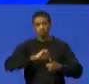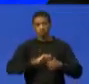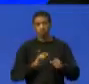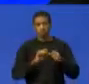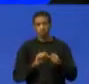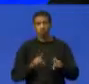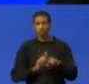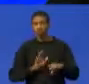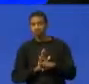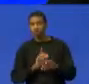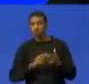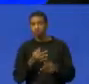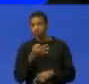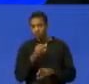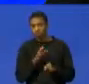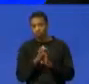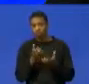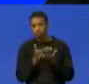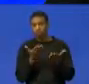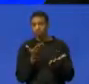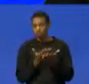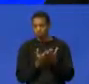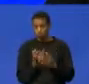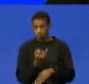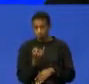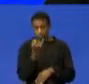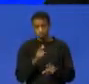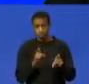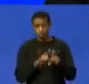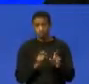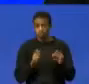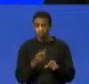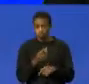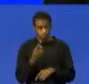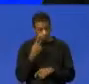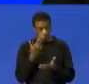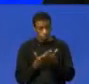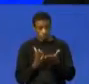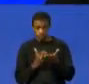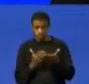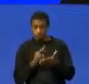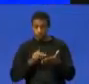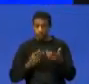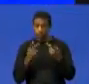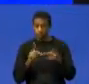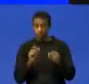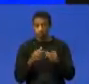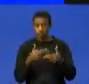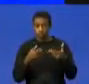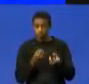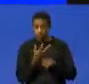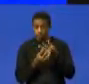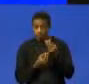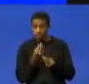da assistência. Eu recomendo que vocês estudem, que você estude, aluno, no livro-texto, os detalhes